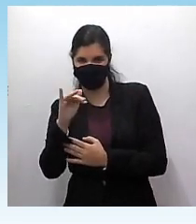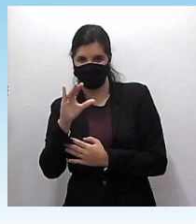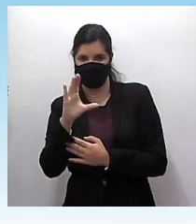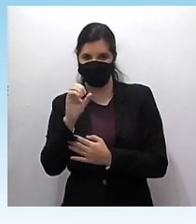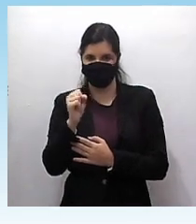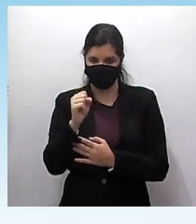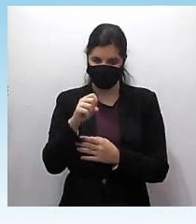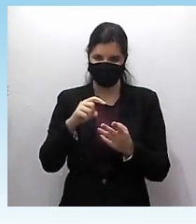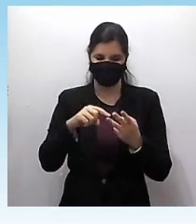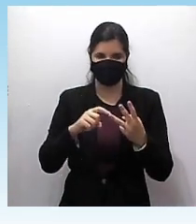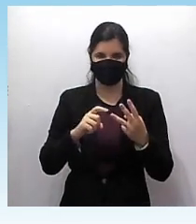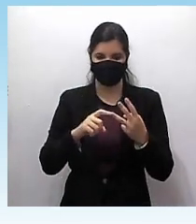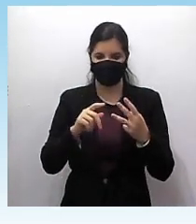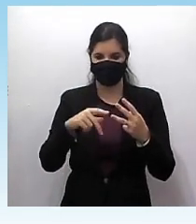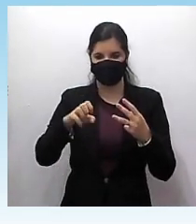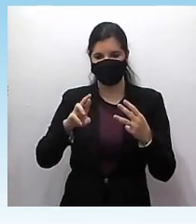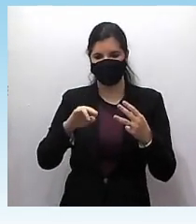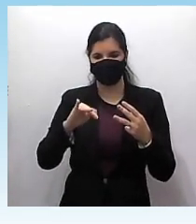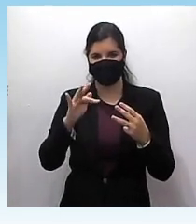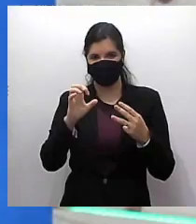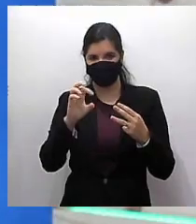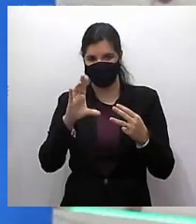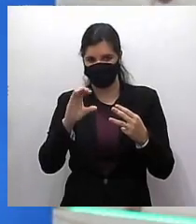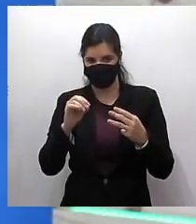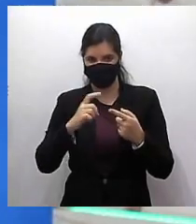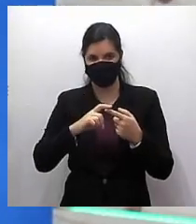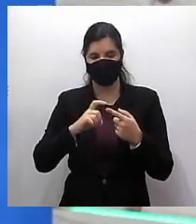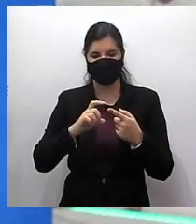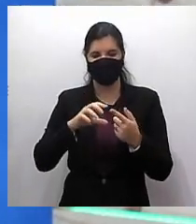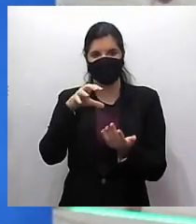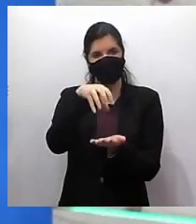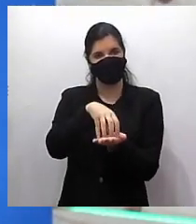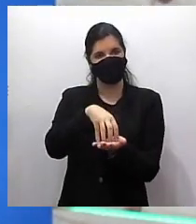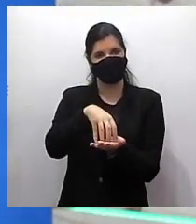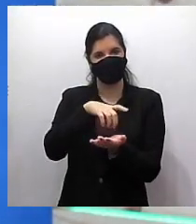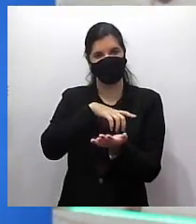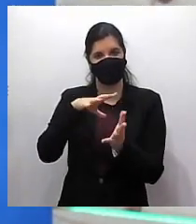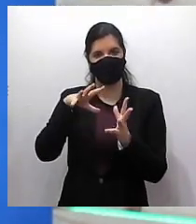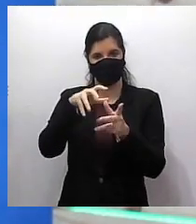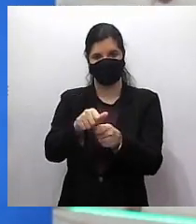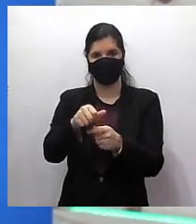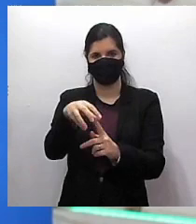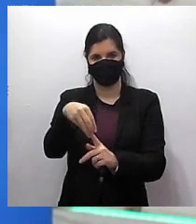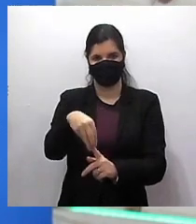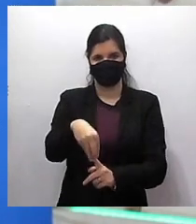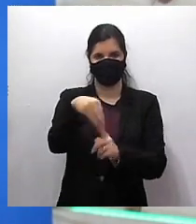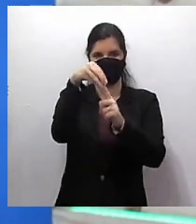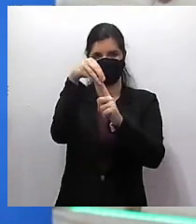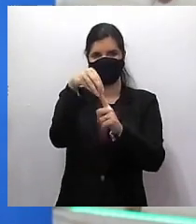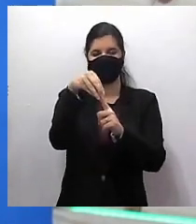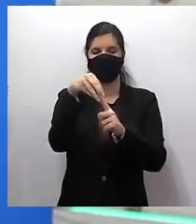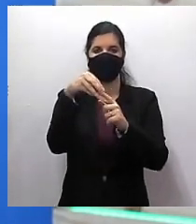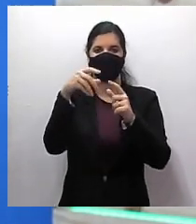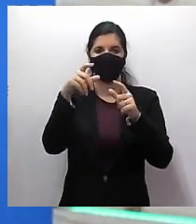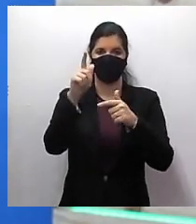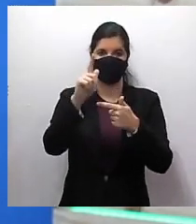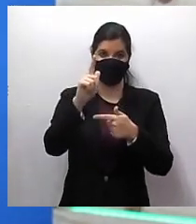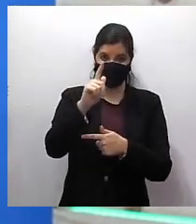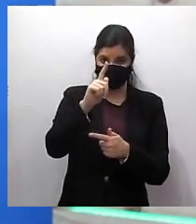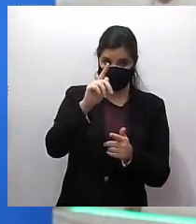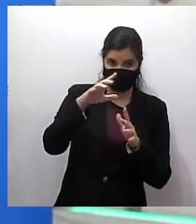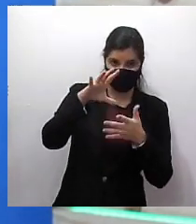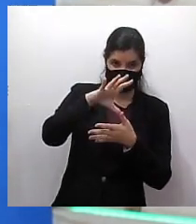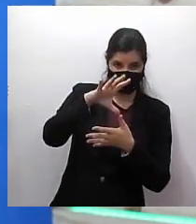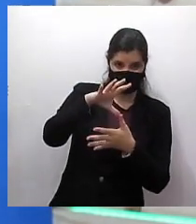se compreende país central, aquele que está no centro do mundo, não geograficamente localizado, mas